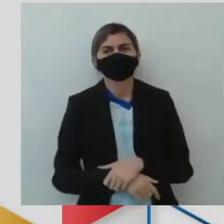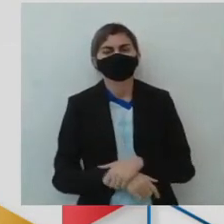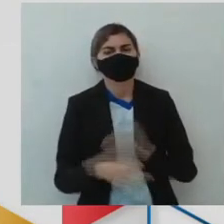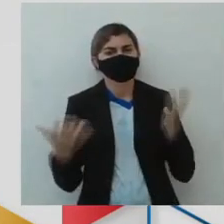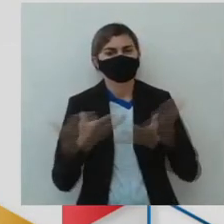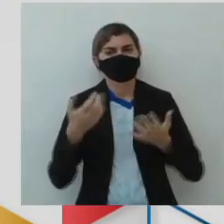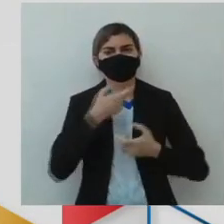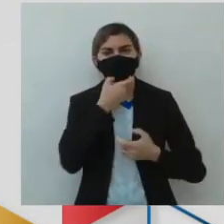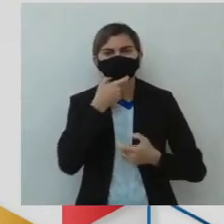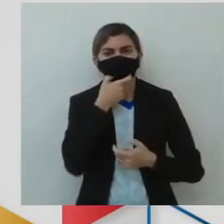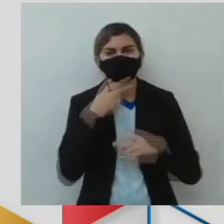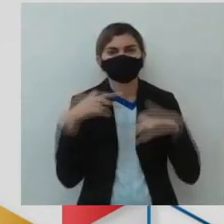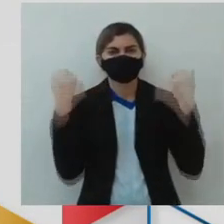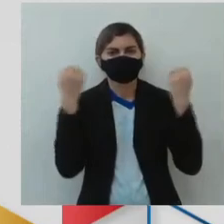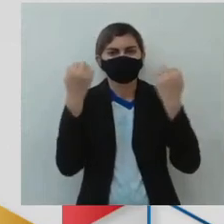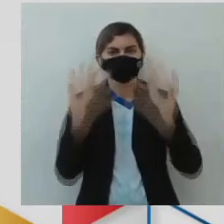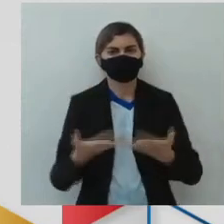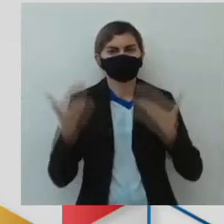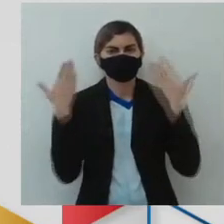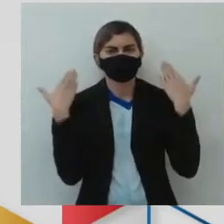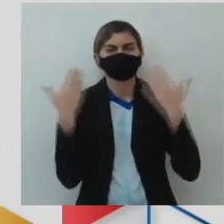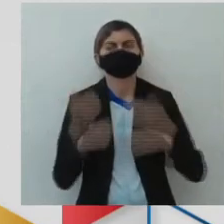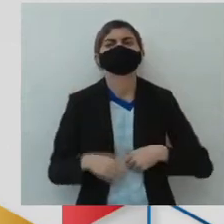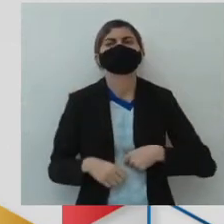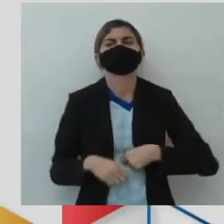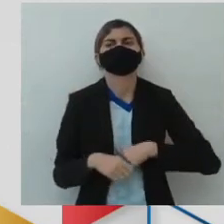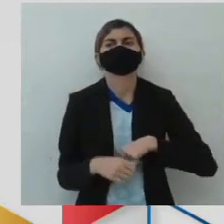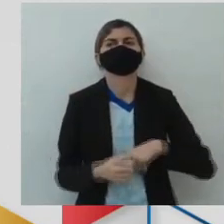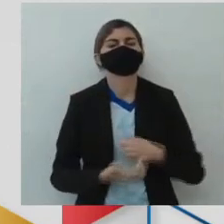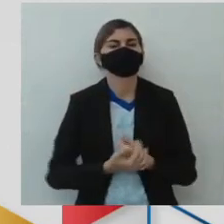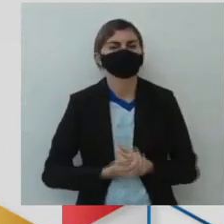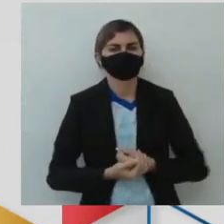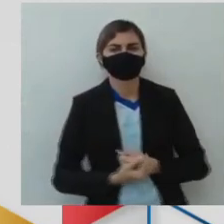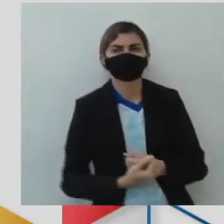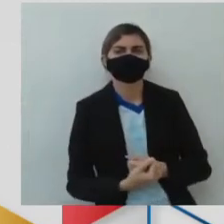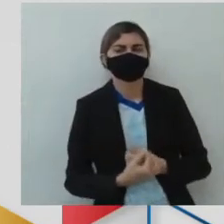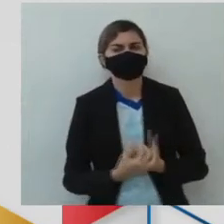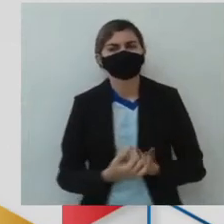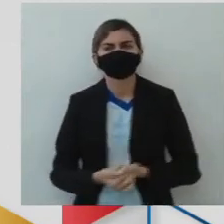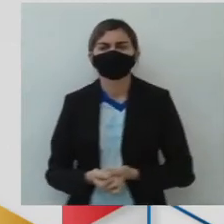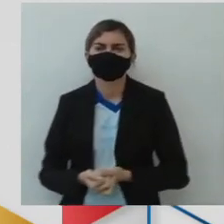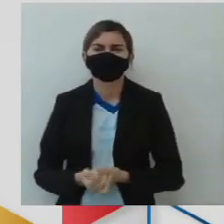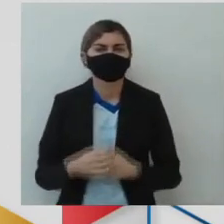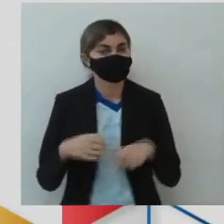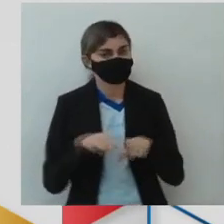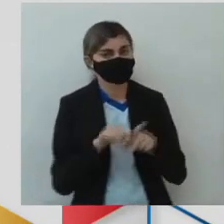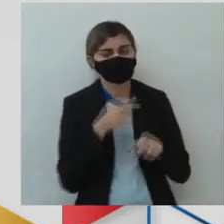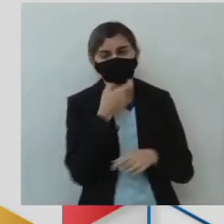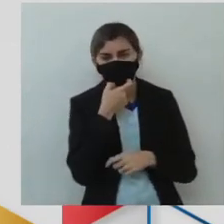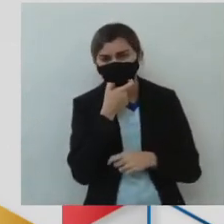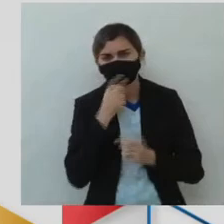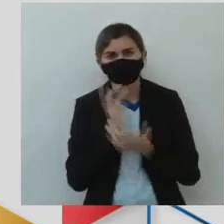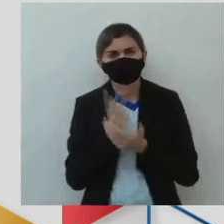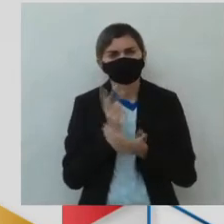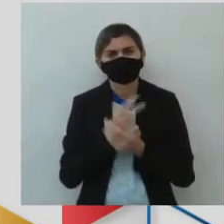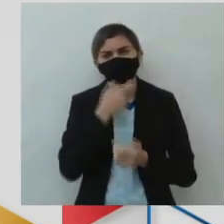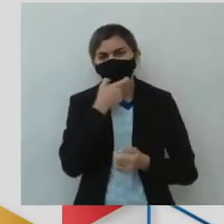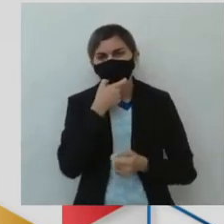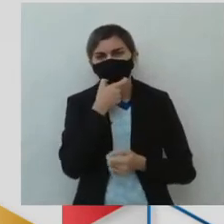pedidos a great year for disso bicama com seus no meio da